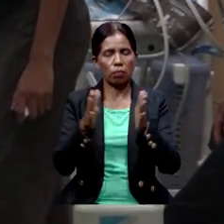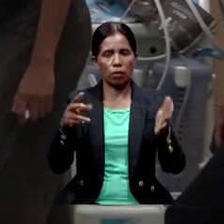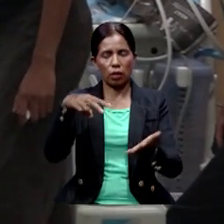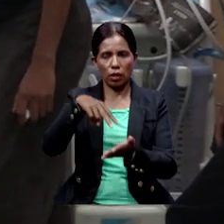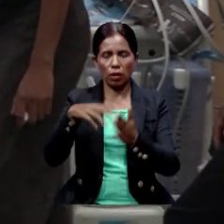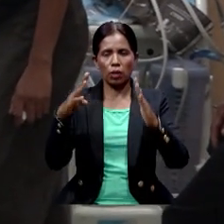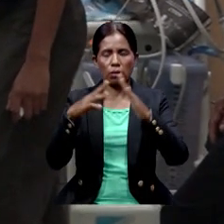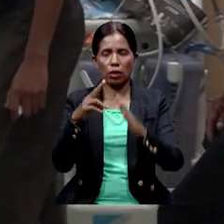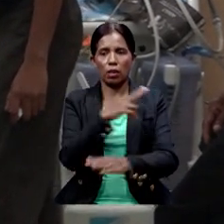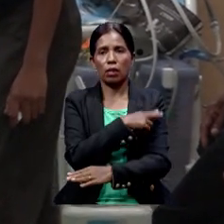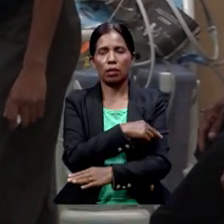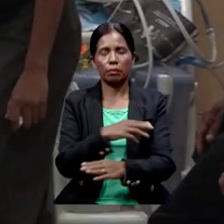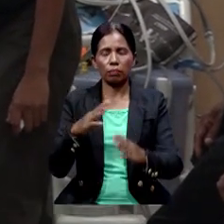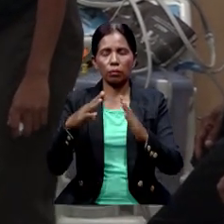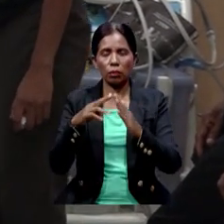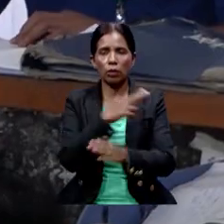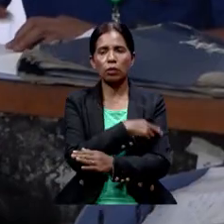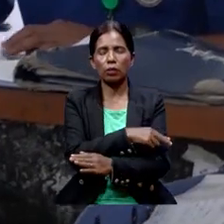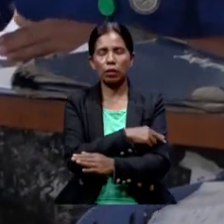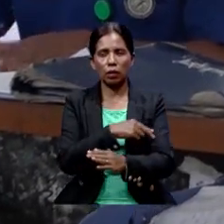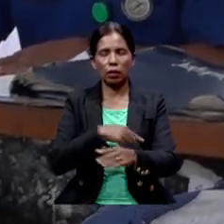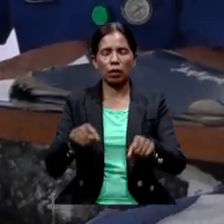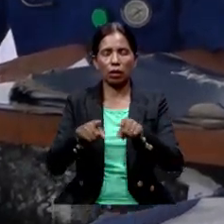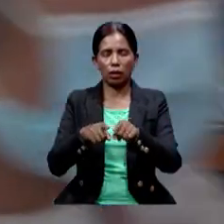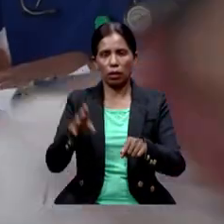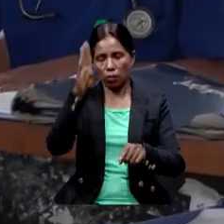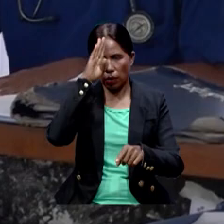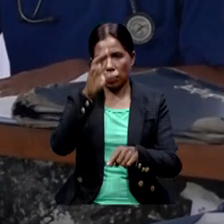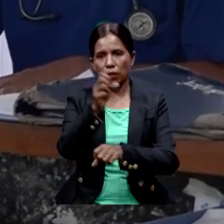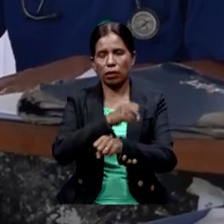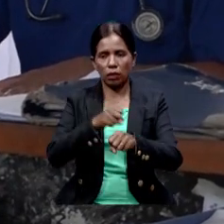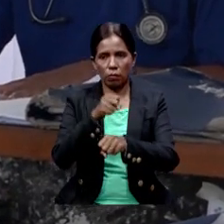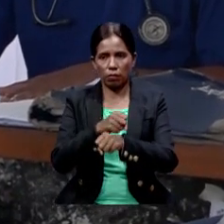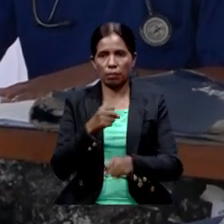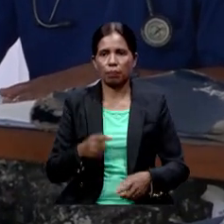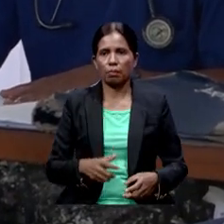Hospital Nacional, tuir nível internacional, anesan Bali, no Singapura. Equipa cobertura, ZMN.